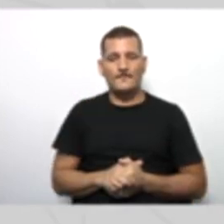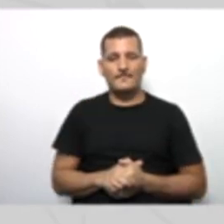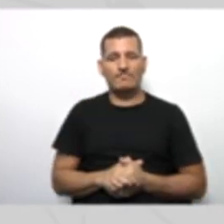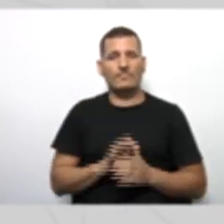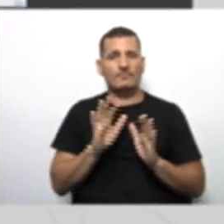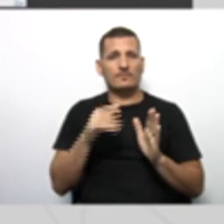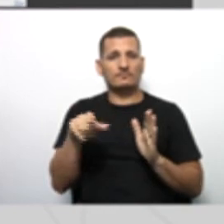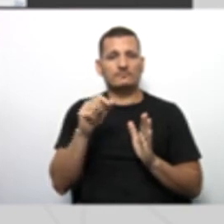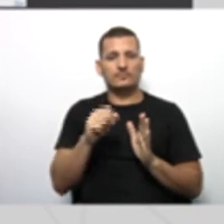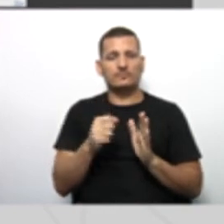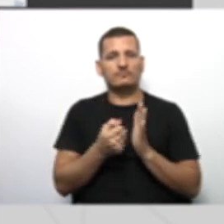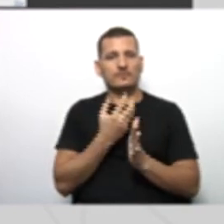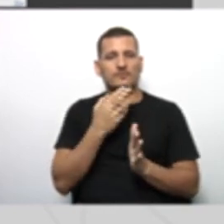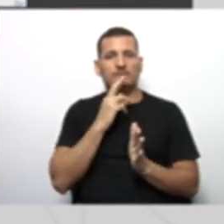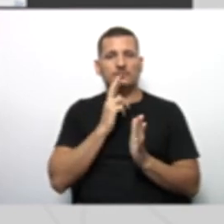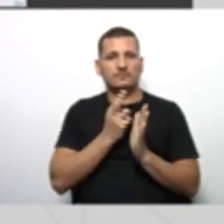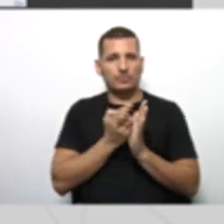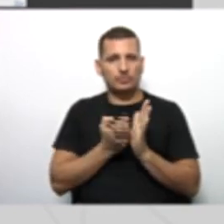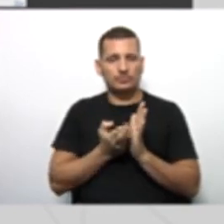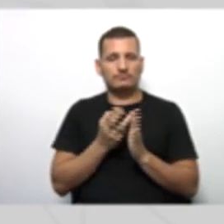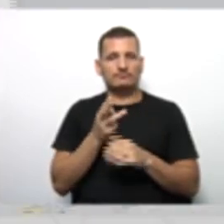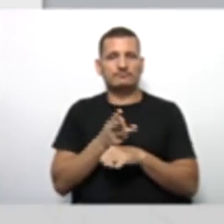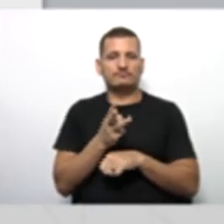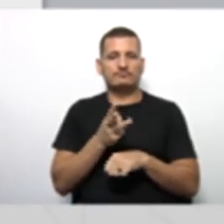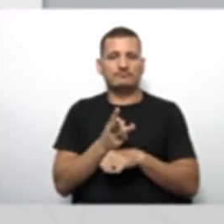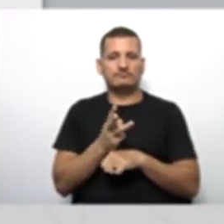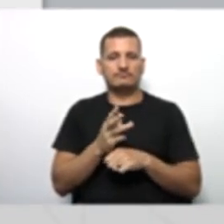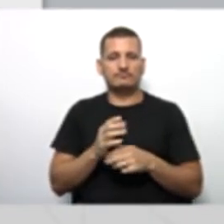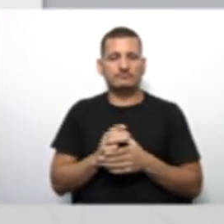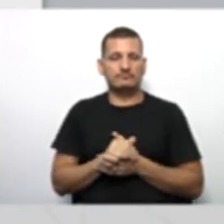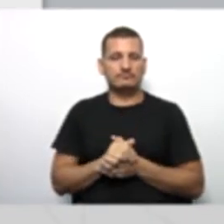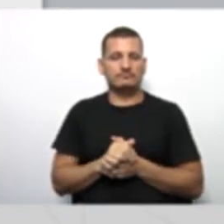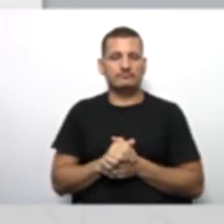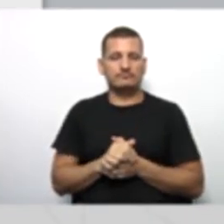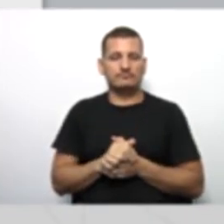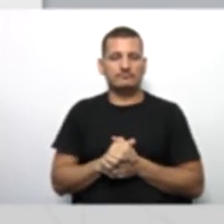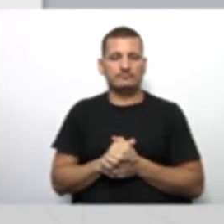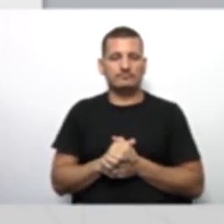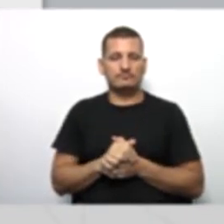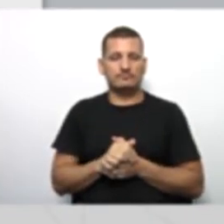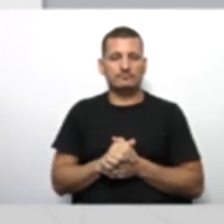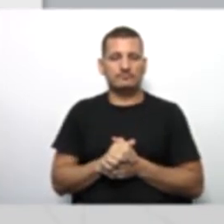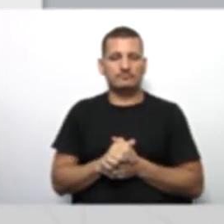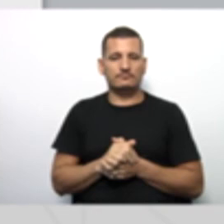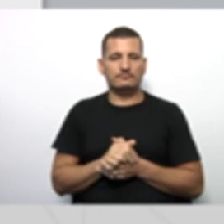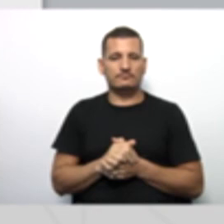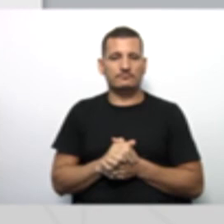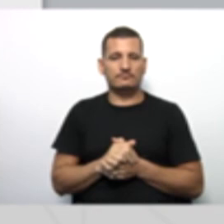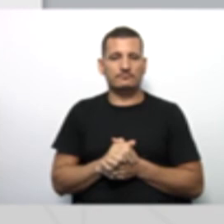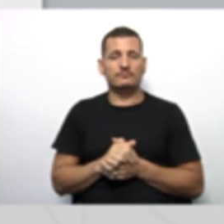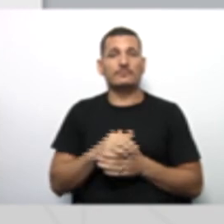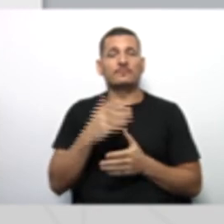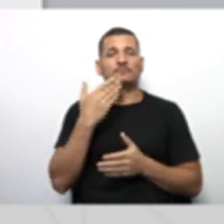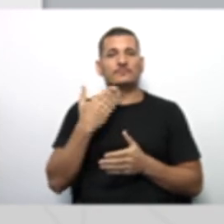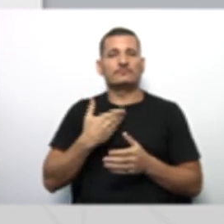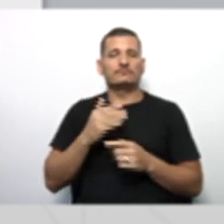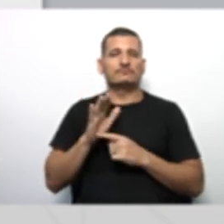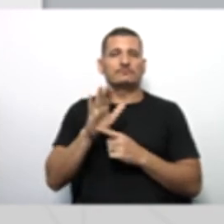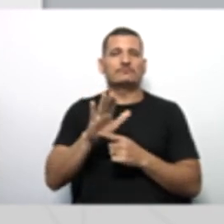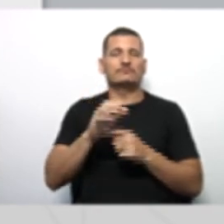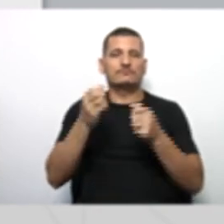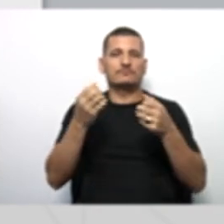com o fabricante, né? Ao invés de ir em concessionária, eu vou com o fabricante. Prazo que eu tenho, aí eu vou dar um prazo, 30 dias, 60